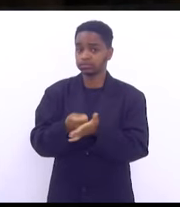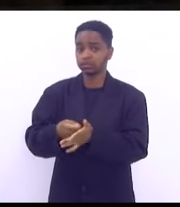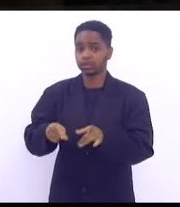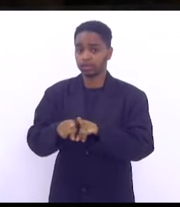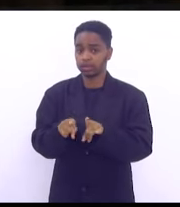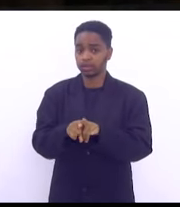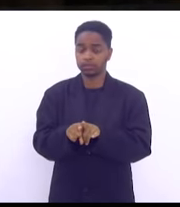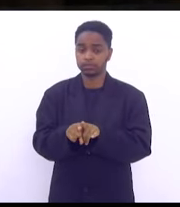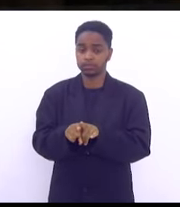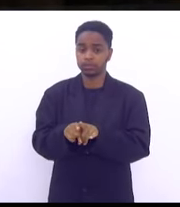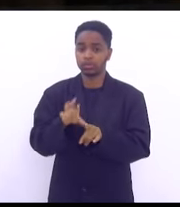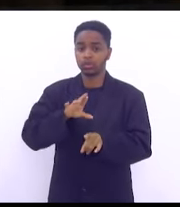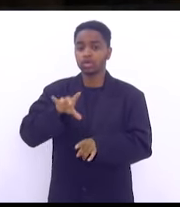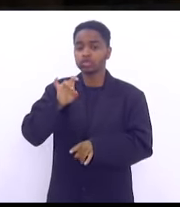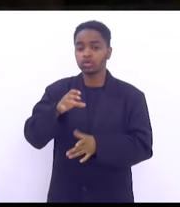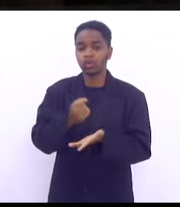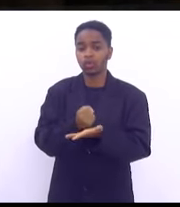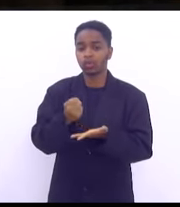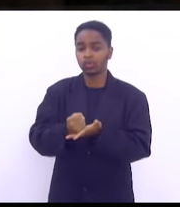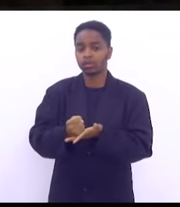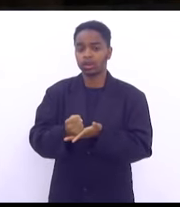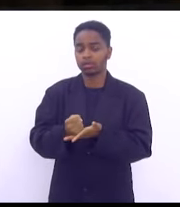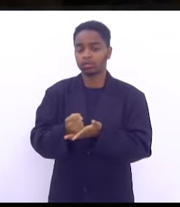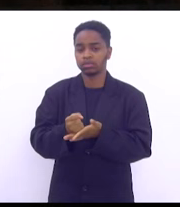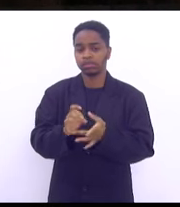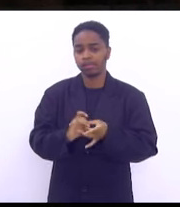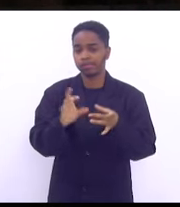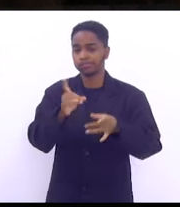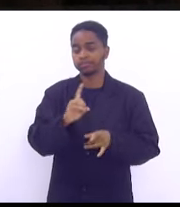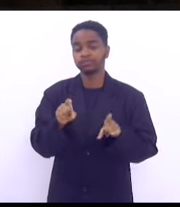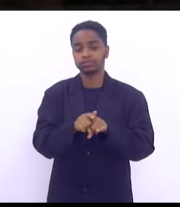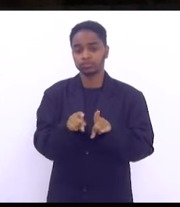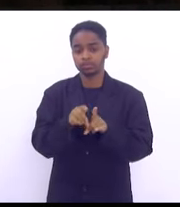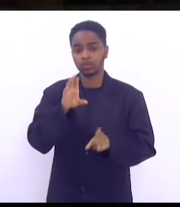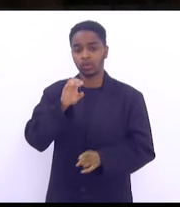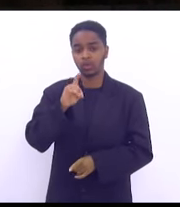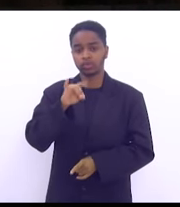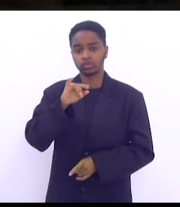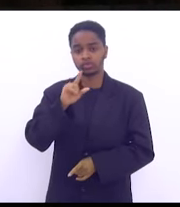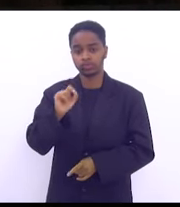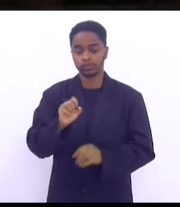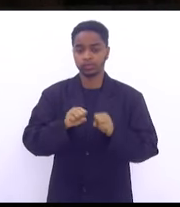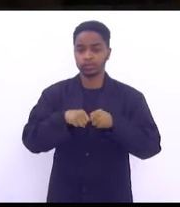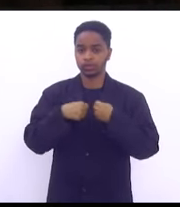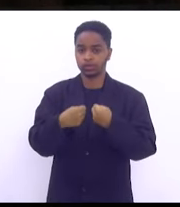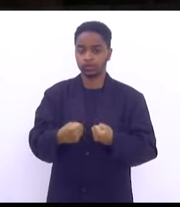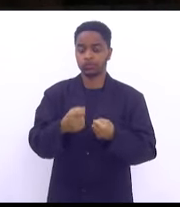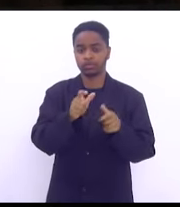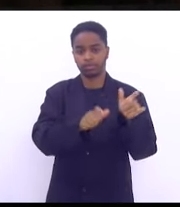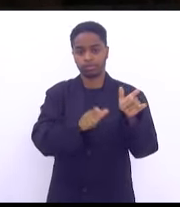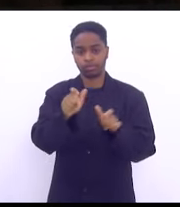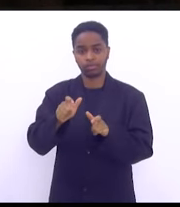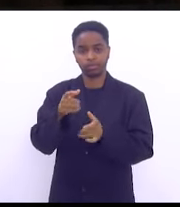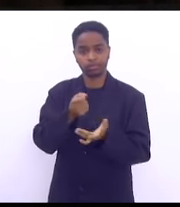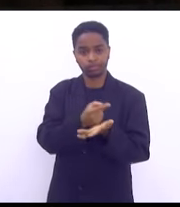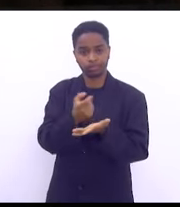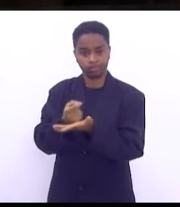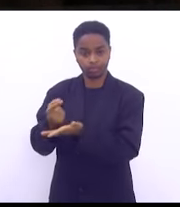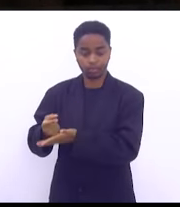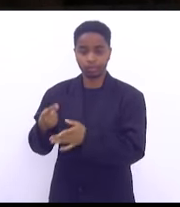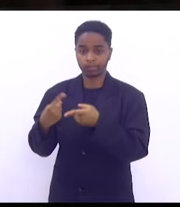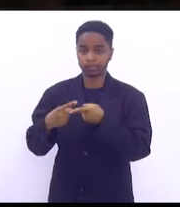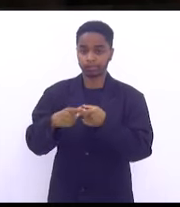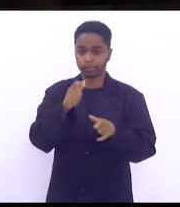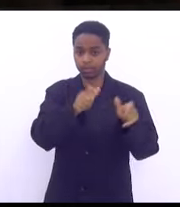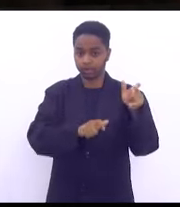só com os contratos de concessão, não, com o Código de Defesa do Consumidor. Porque o consumidor, ele,